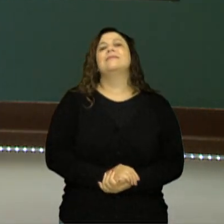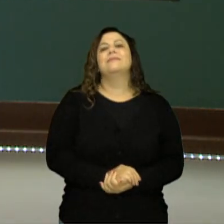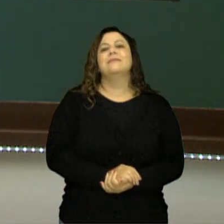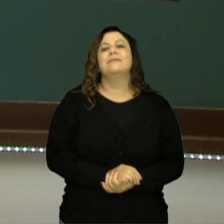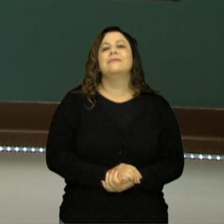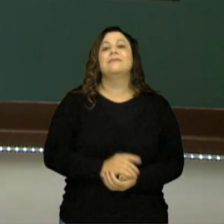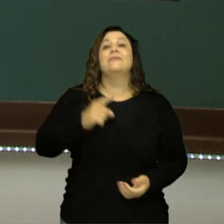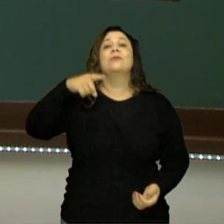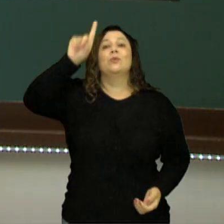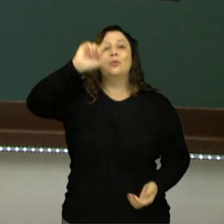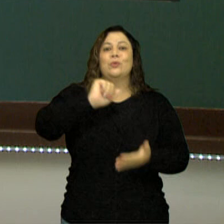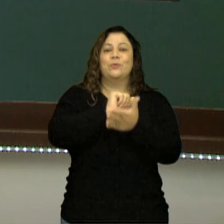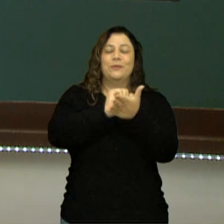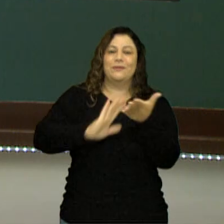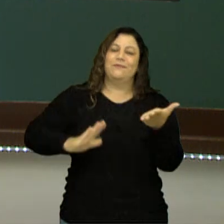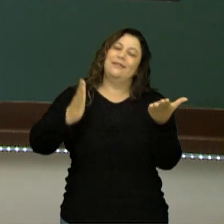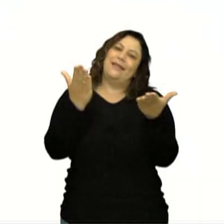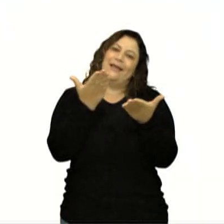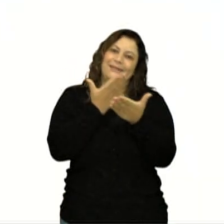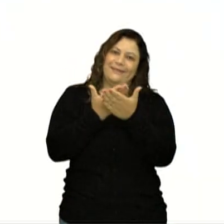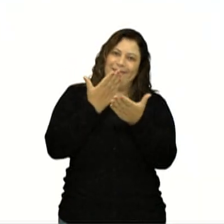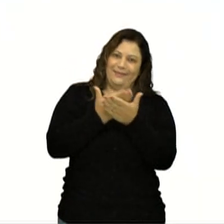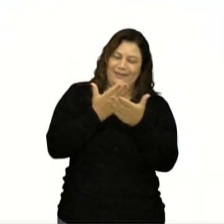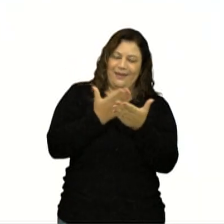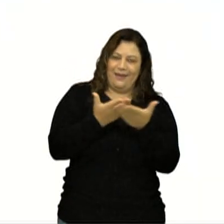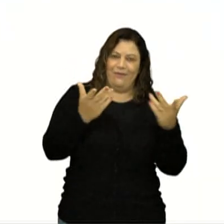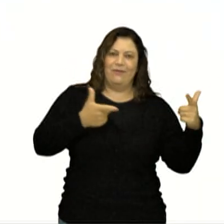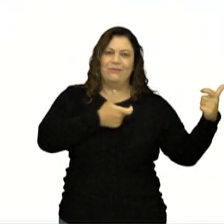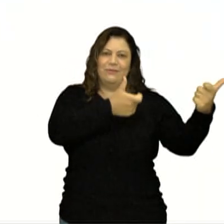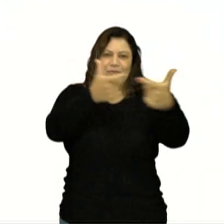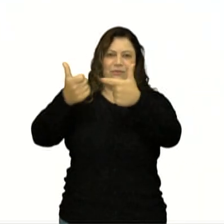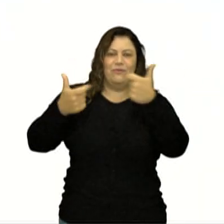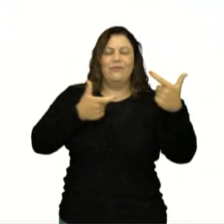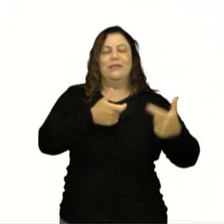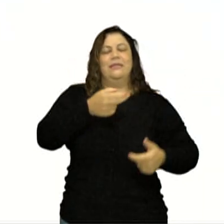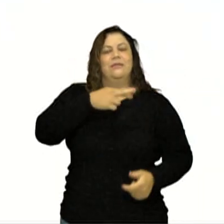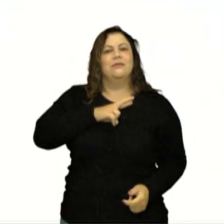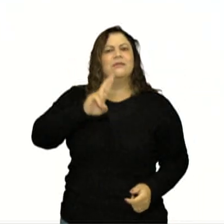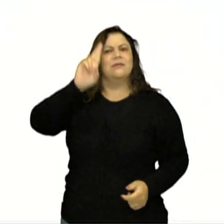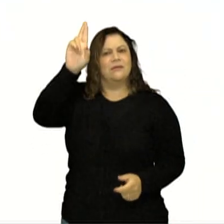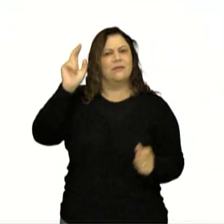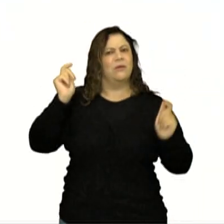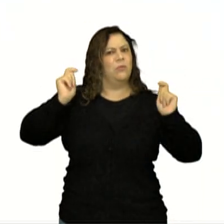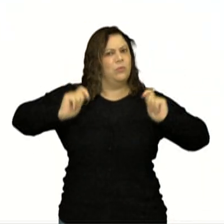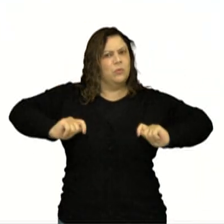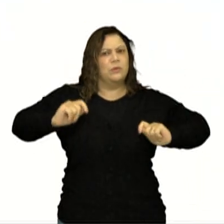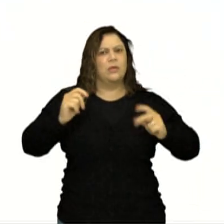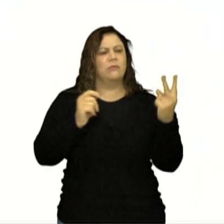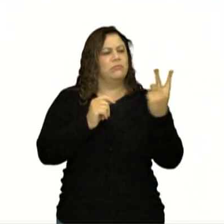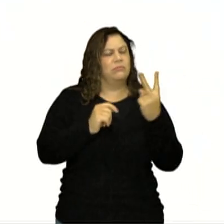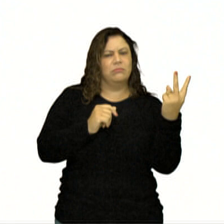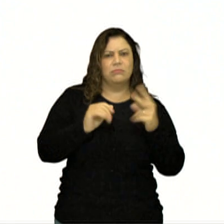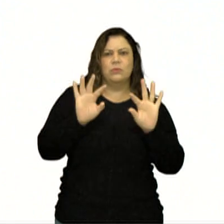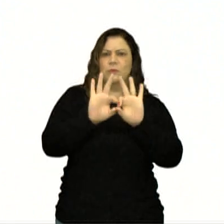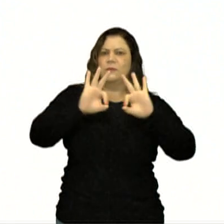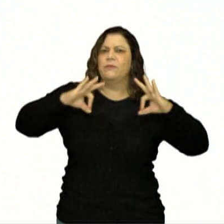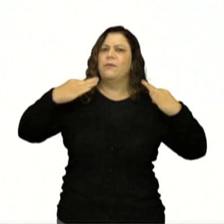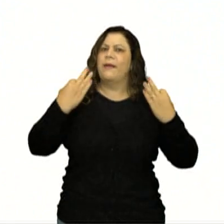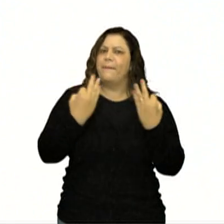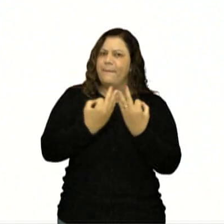Vamos para a nossa última atividade da aula. Os conflitos religiosos opuseram duas grandes famílias da